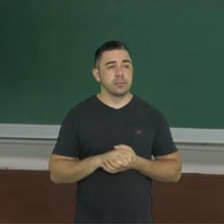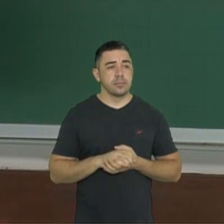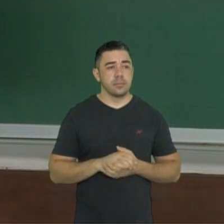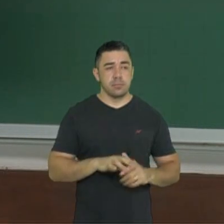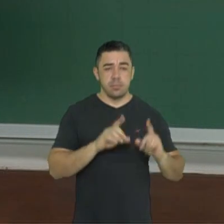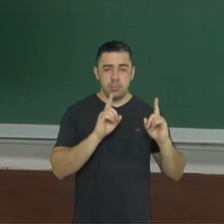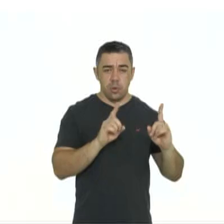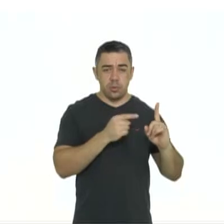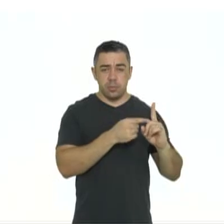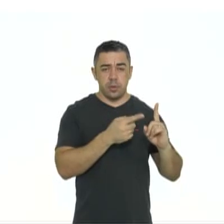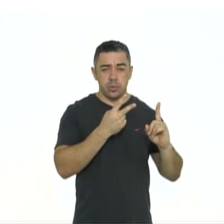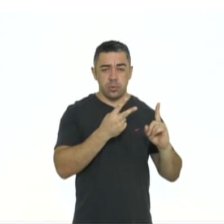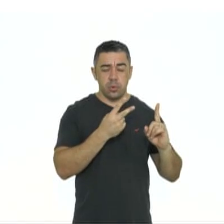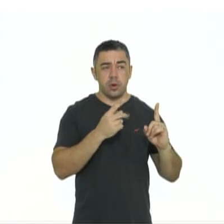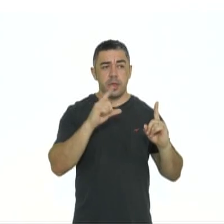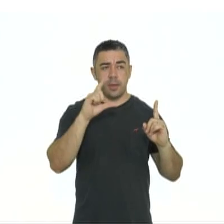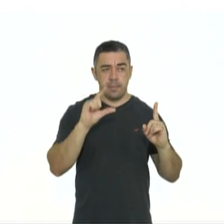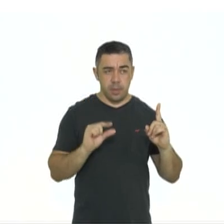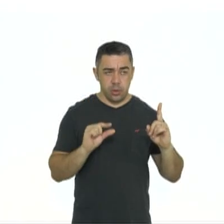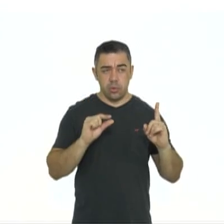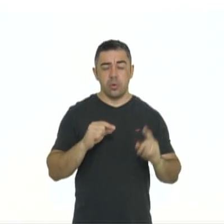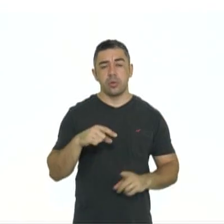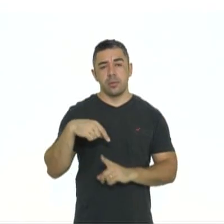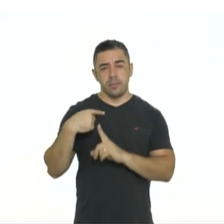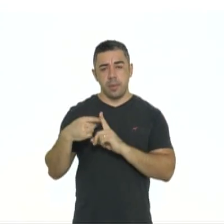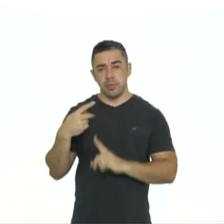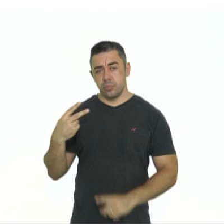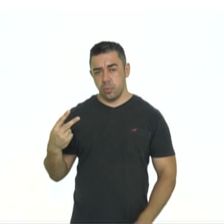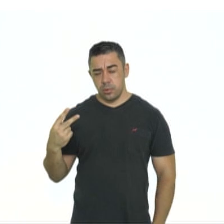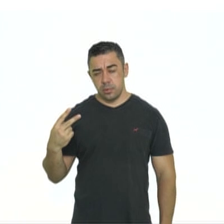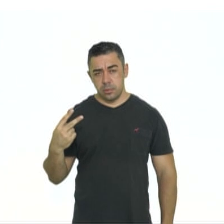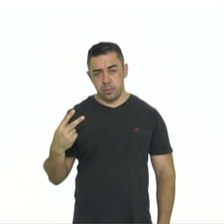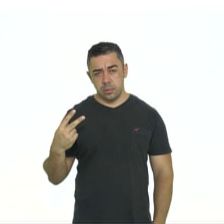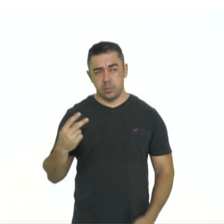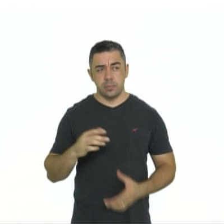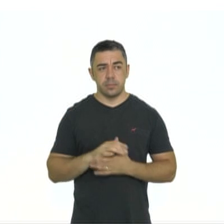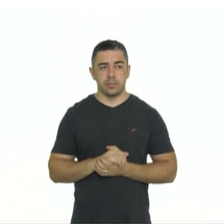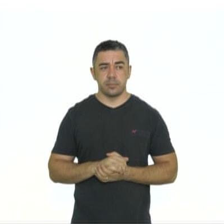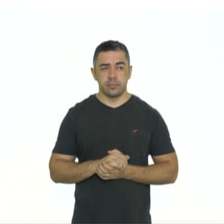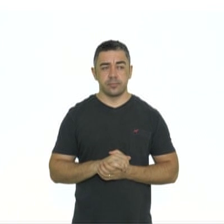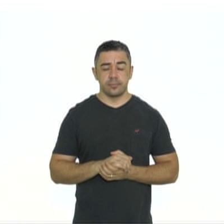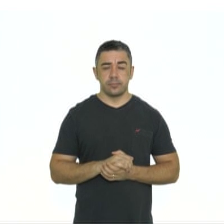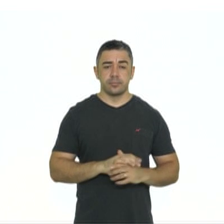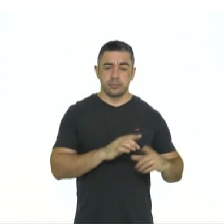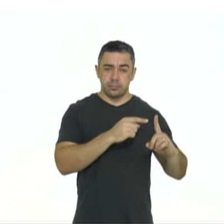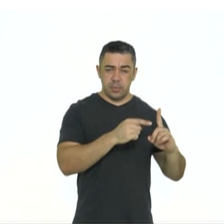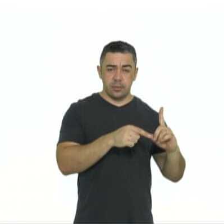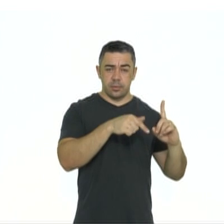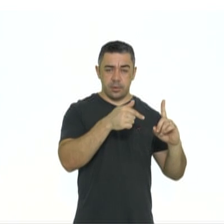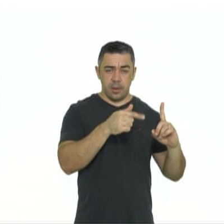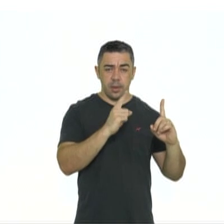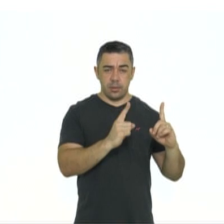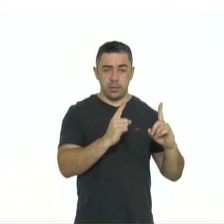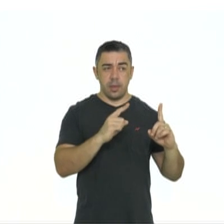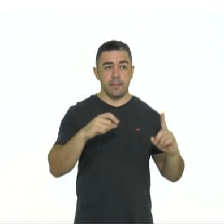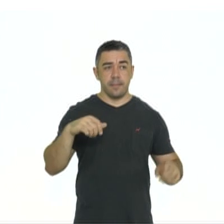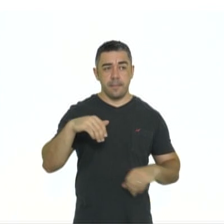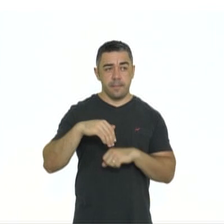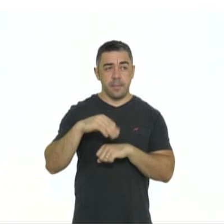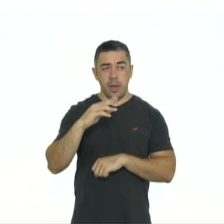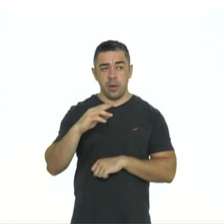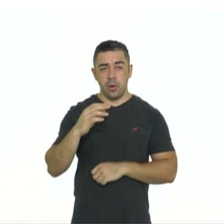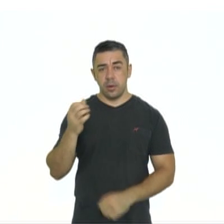módulo de menos dois é menor que módulo de mais dois módulo de - 7 é